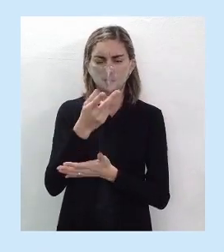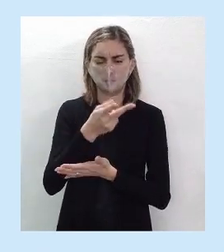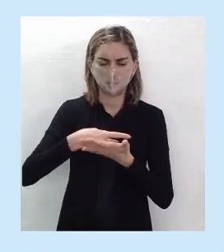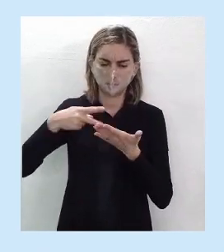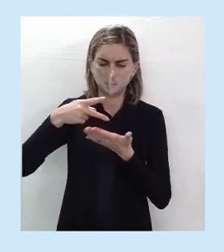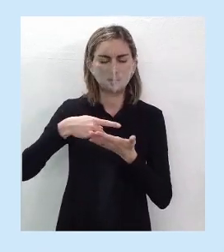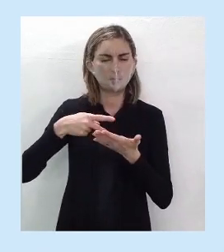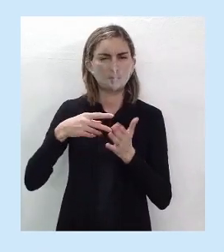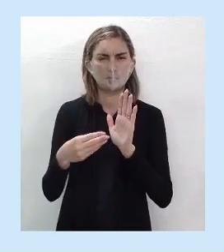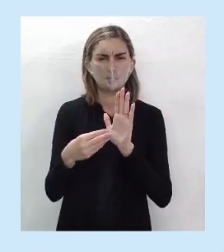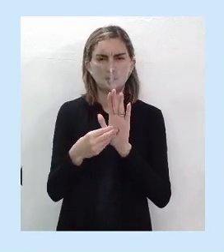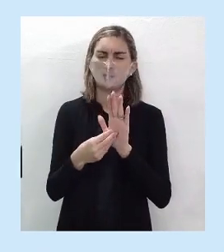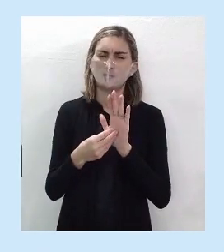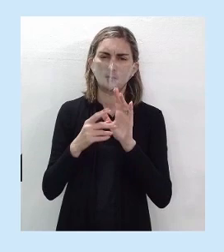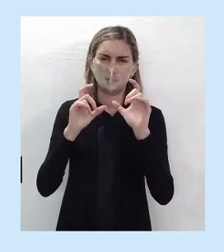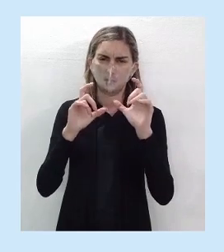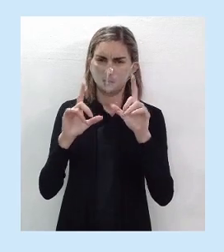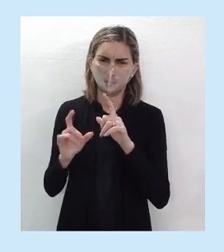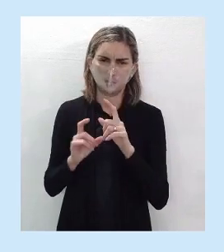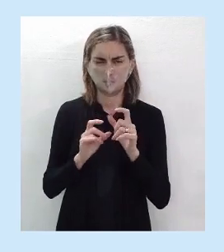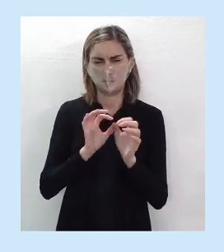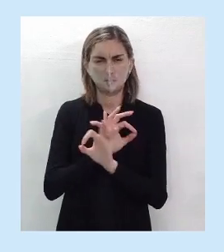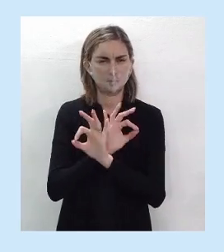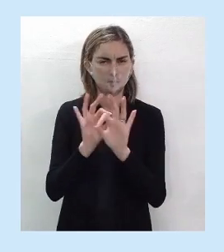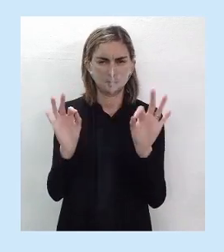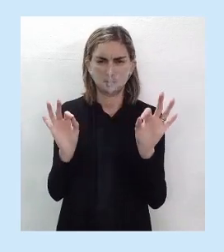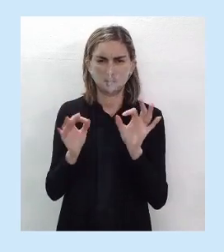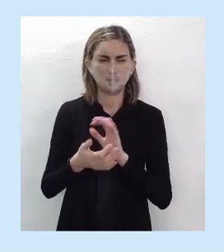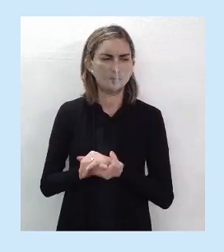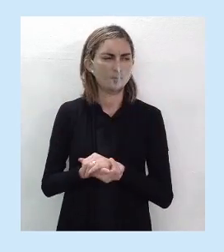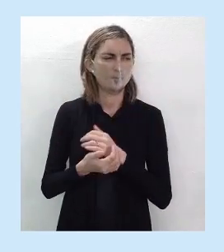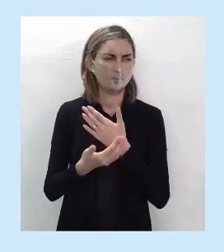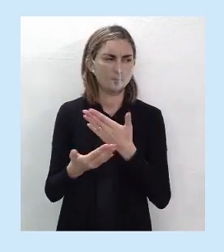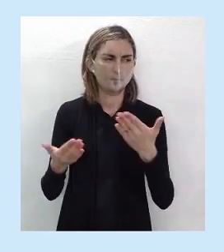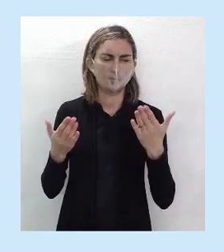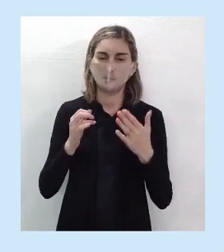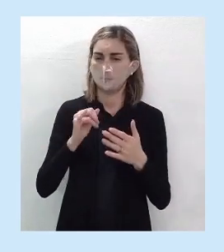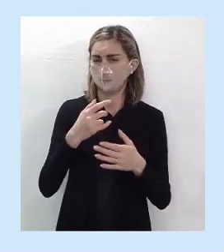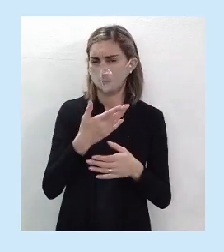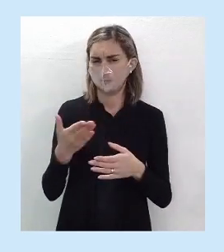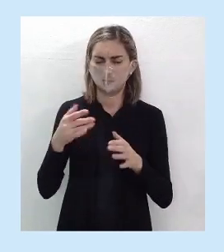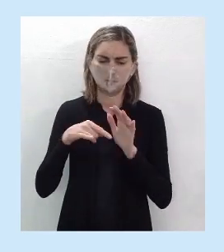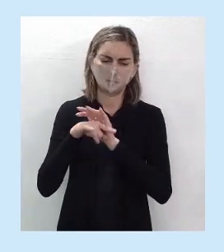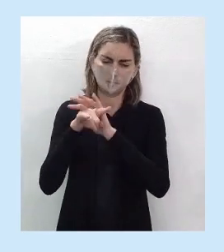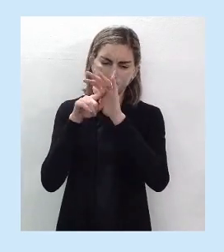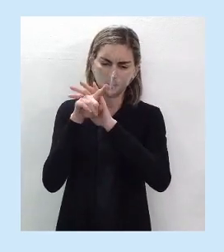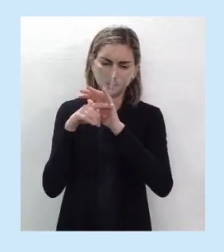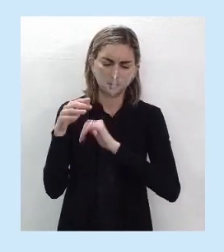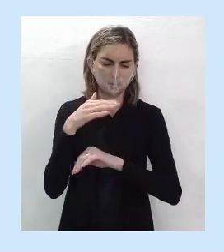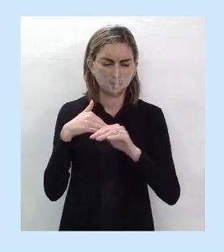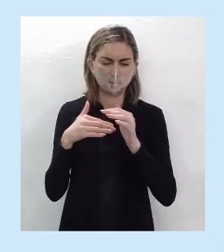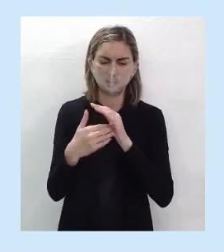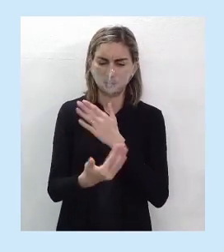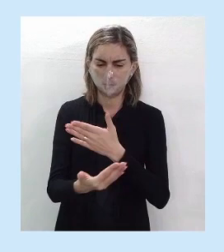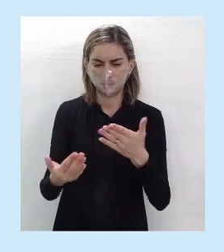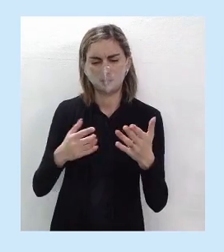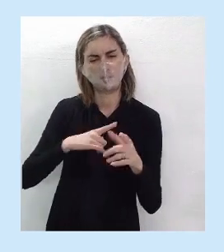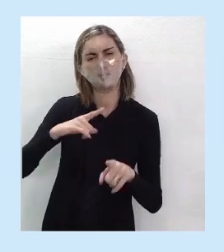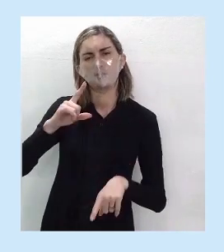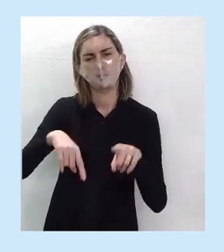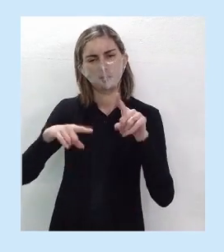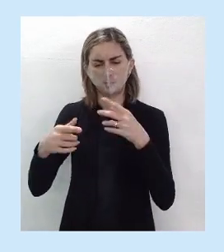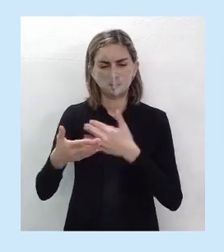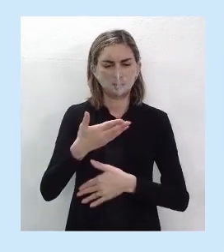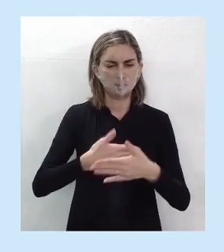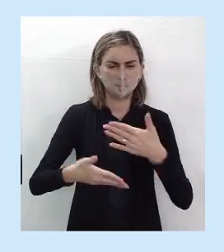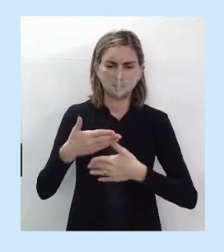Criem um poema e coloquem os porta-retratos. Vai ficar maravilhoso. Então, se a gente fosse analisar tudo isso, a gente tem